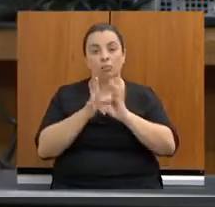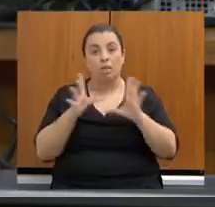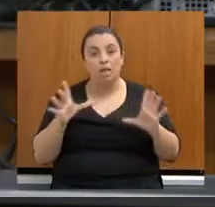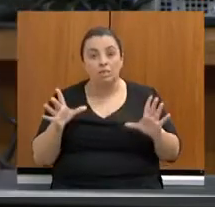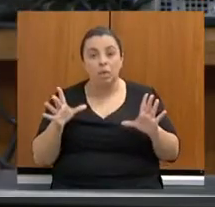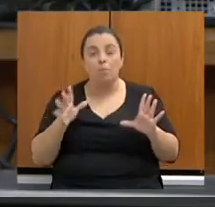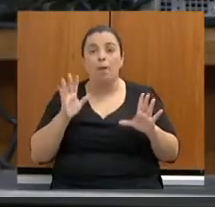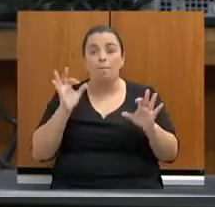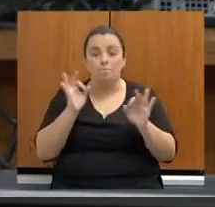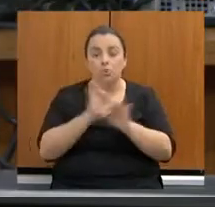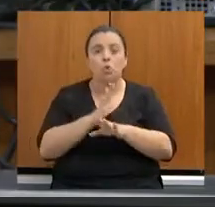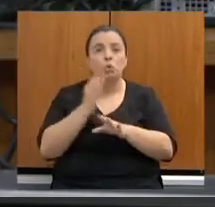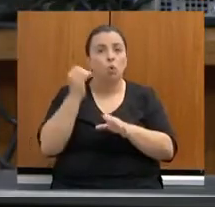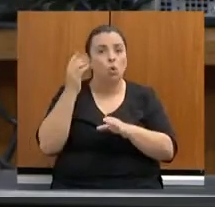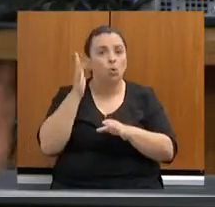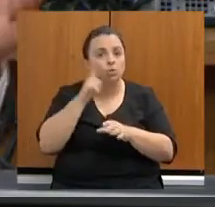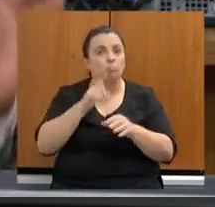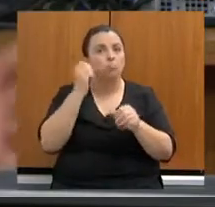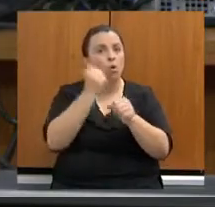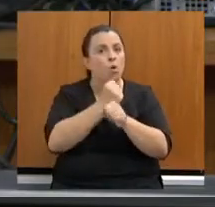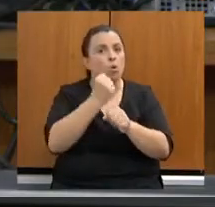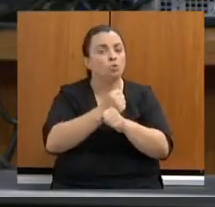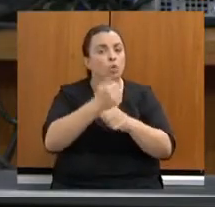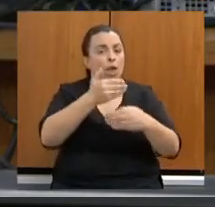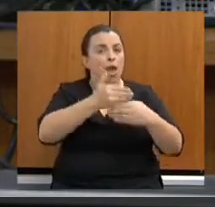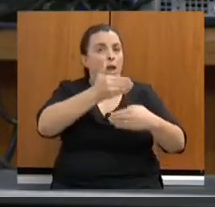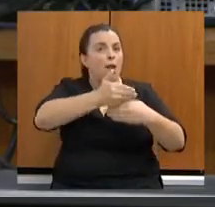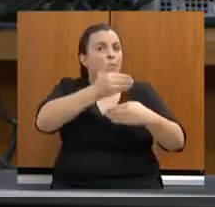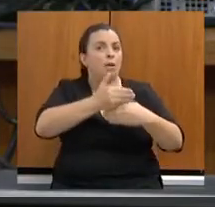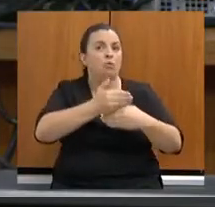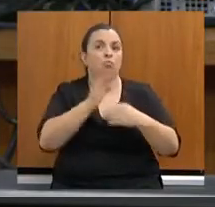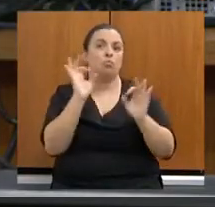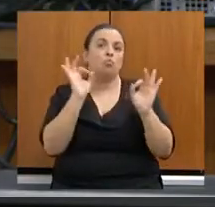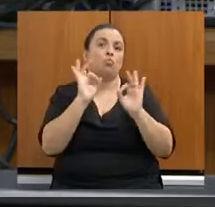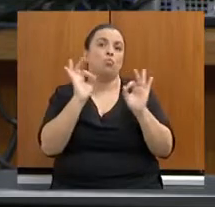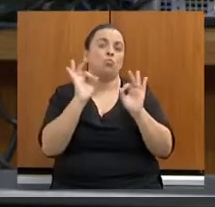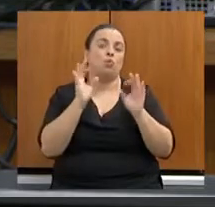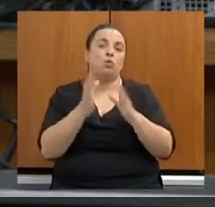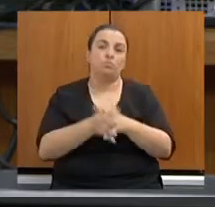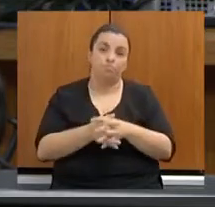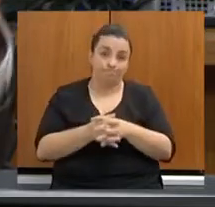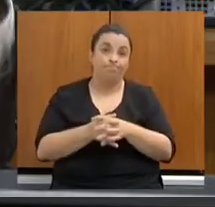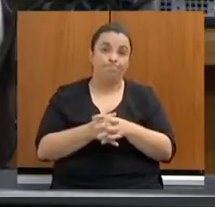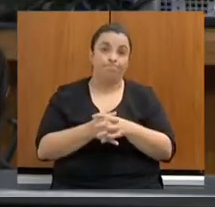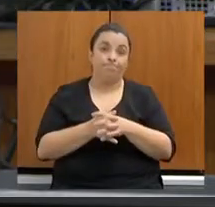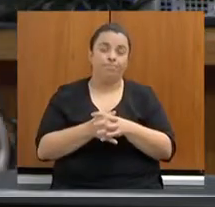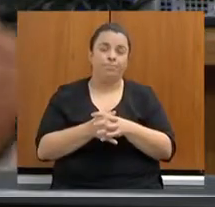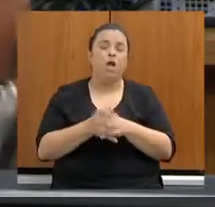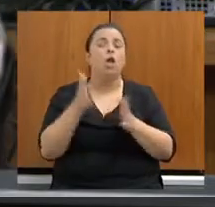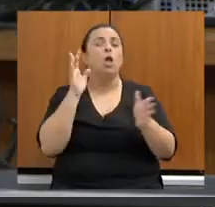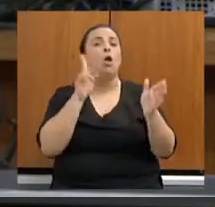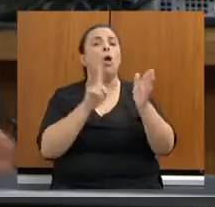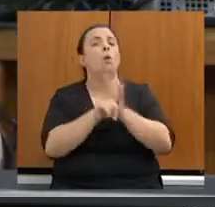construção dessas barragens eu gostaria de saber da senhora se esse